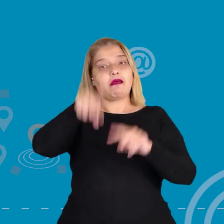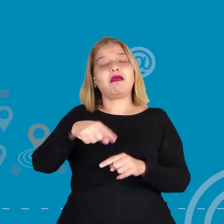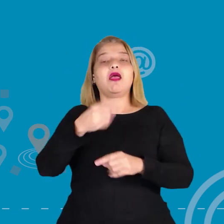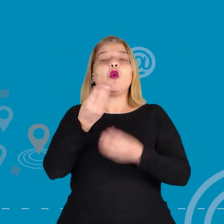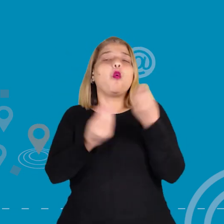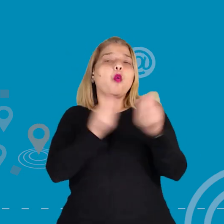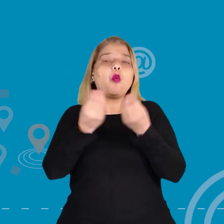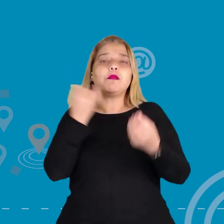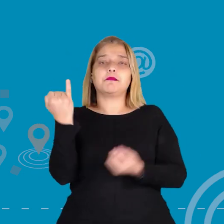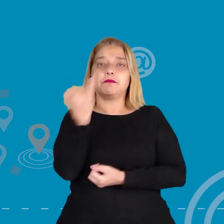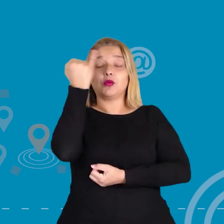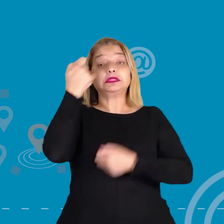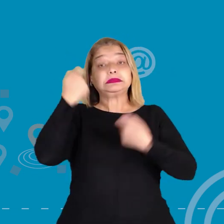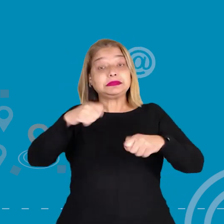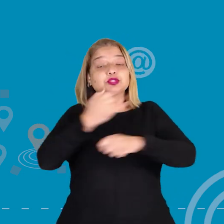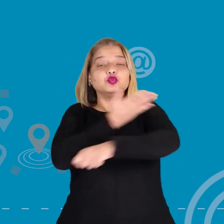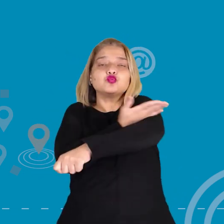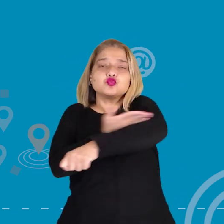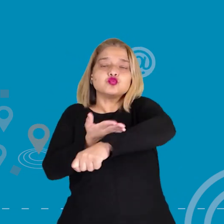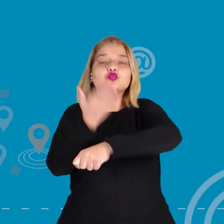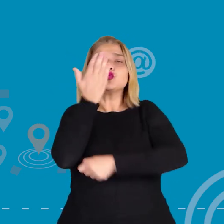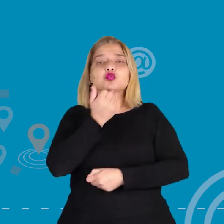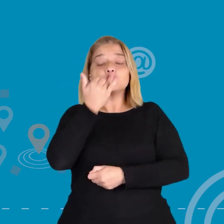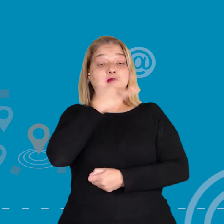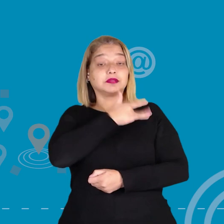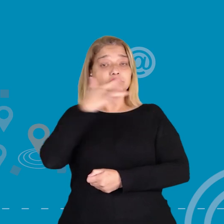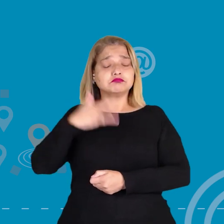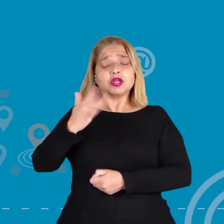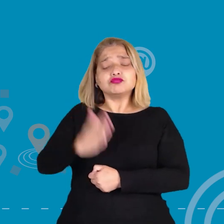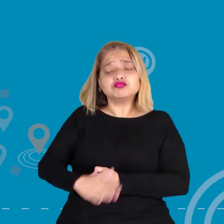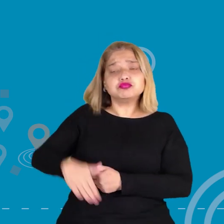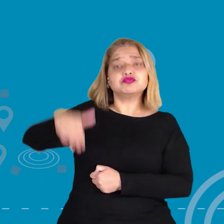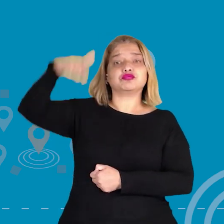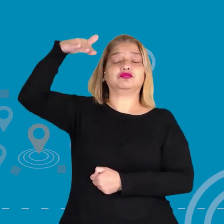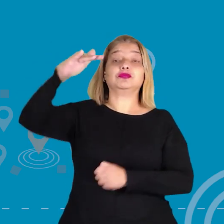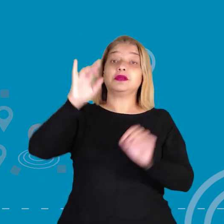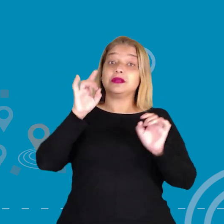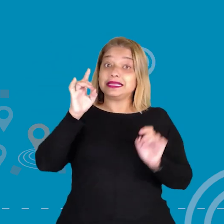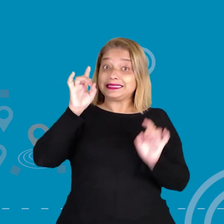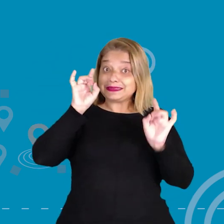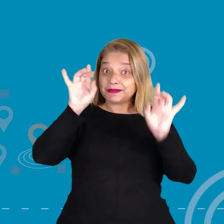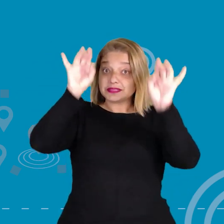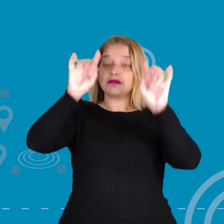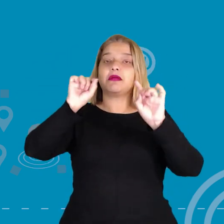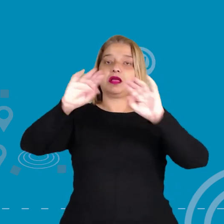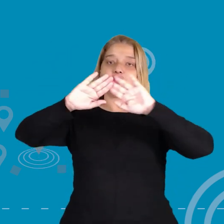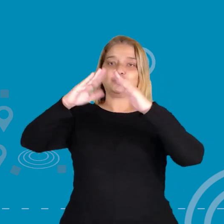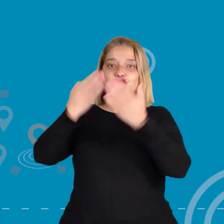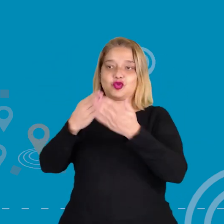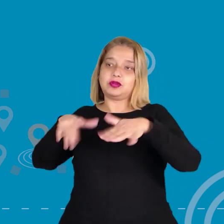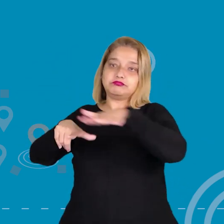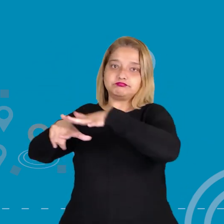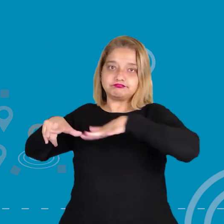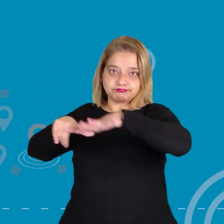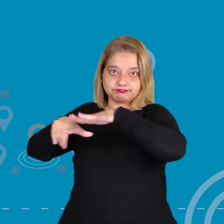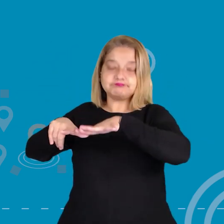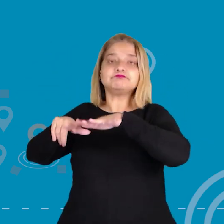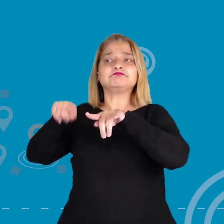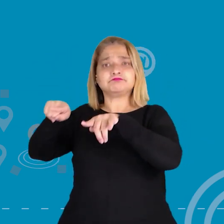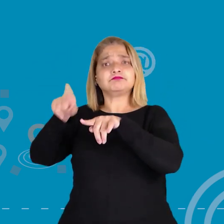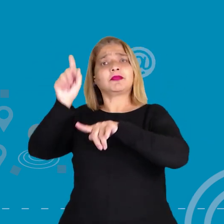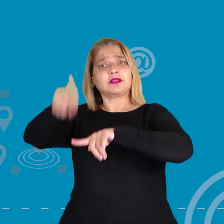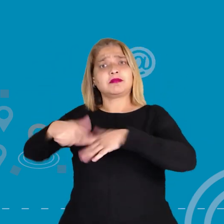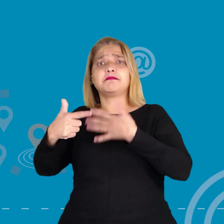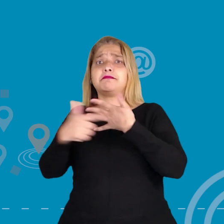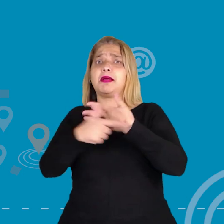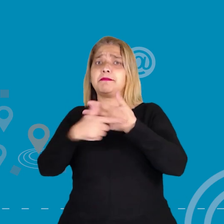hábitos alimentares saudáveis desde a infância, especialmente nas unidades educacionais, que desempenham um